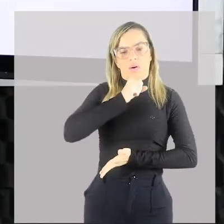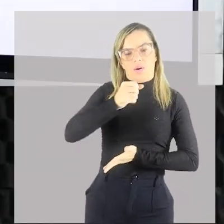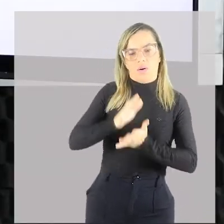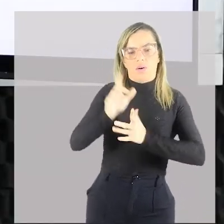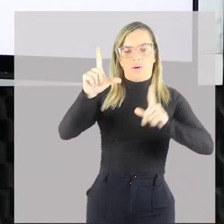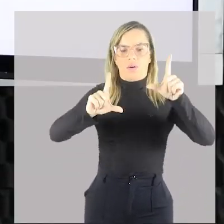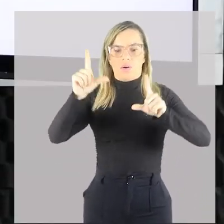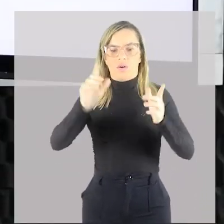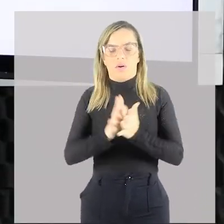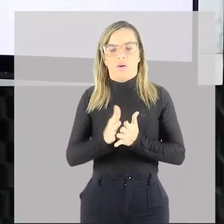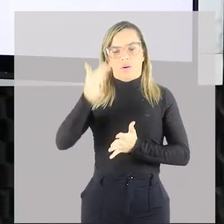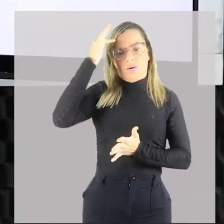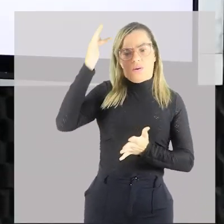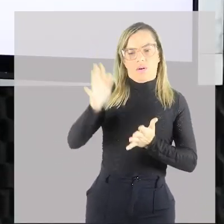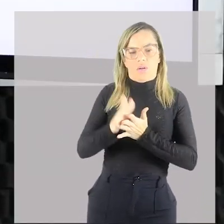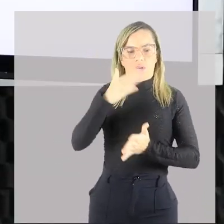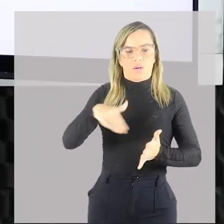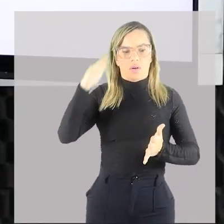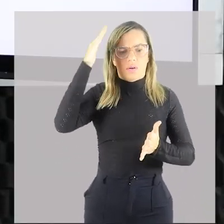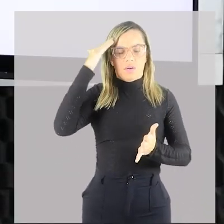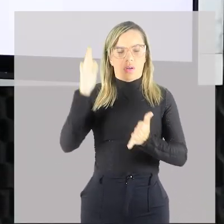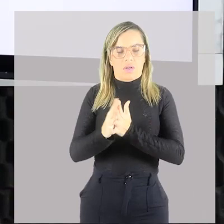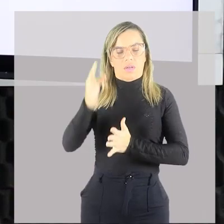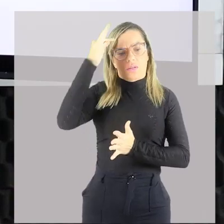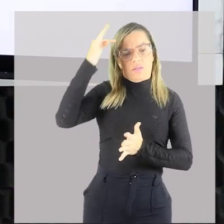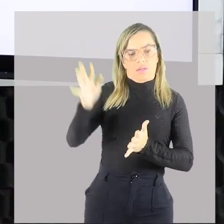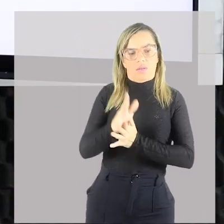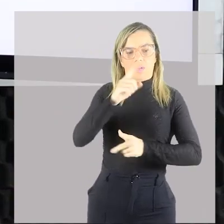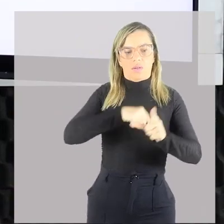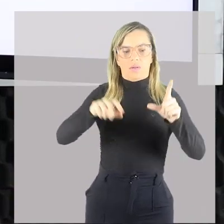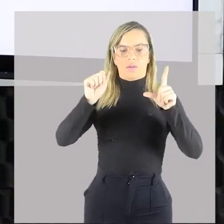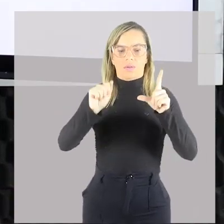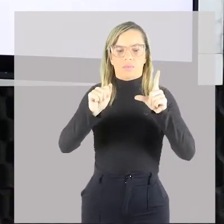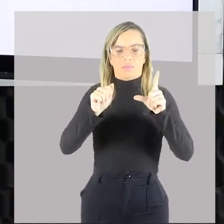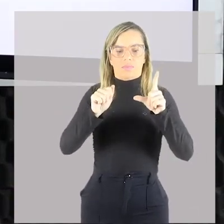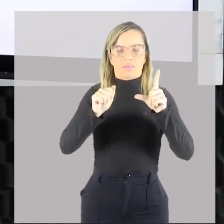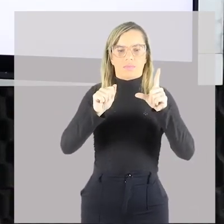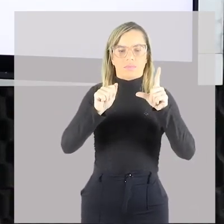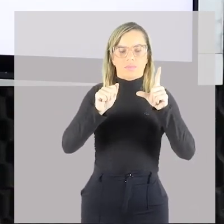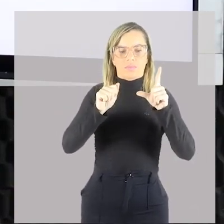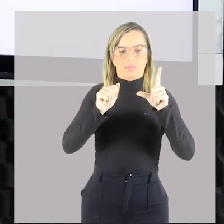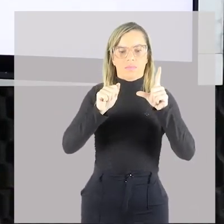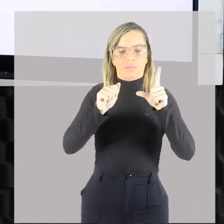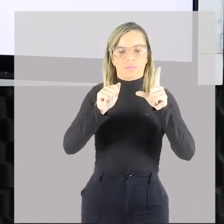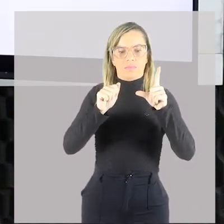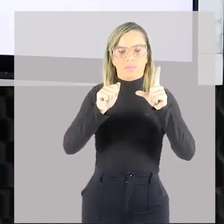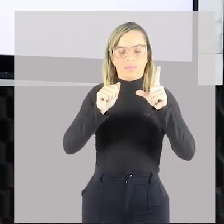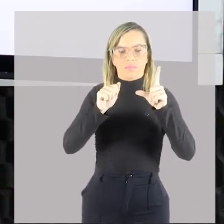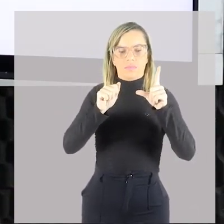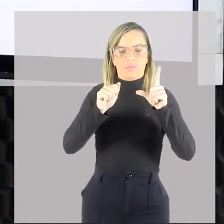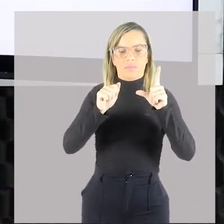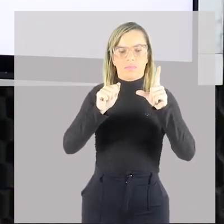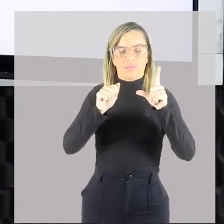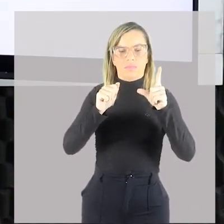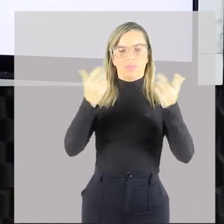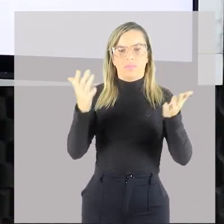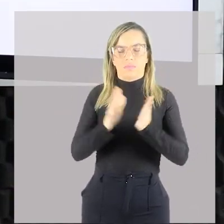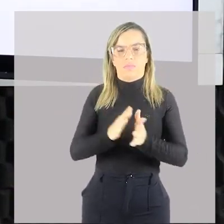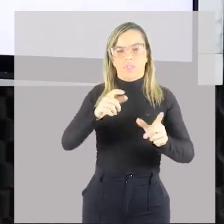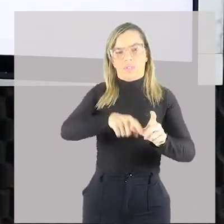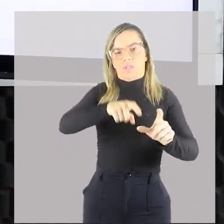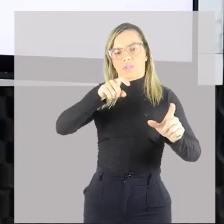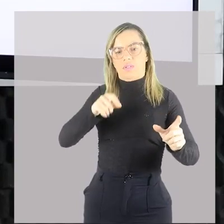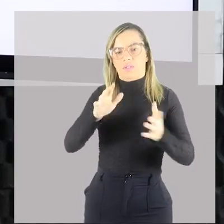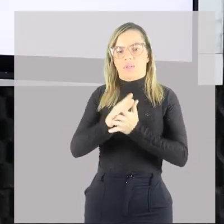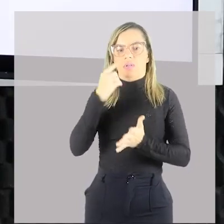teoria iluminista, que preconiza a possibilidade de um Estado se emancipar racionalmente da humanidade. Aqui não é emancipação e sim invasão. O nome